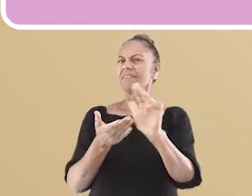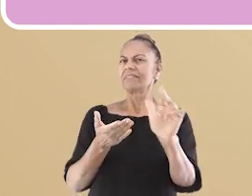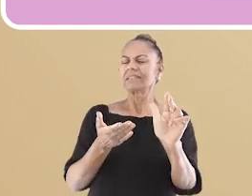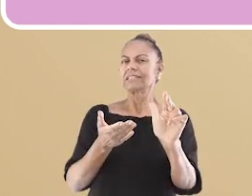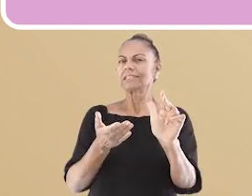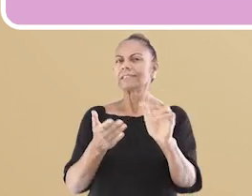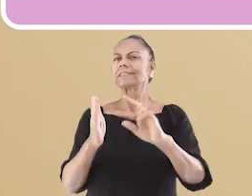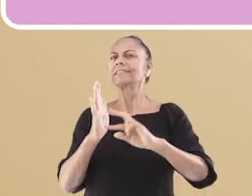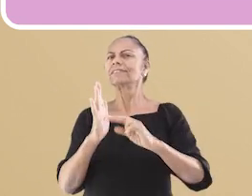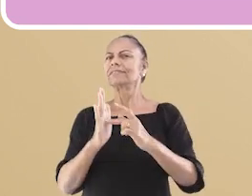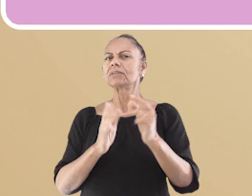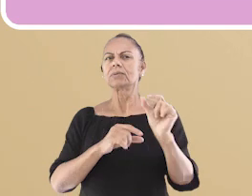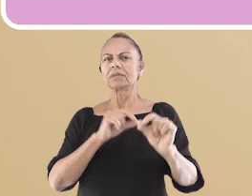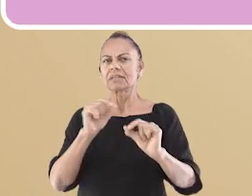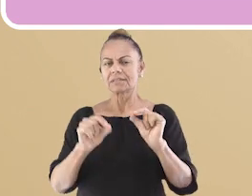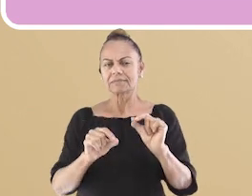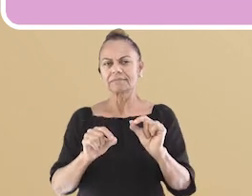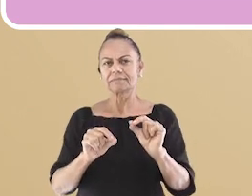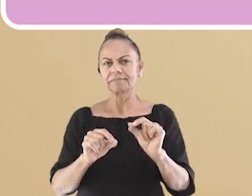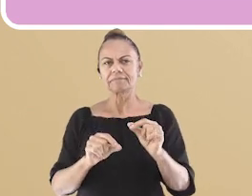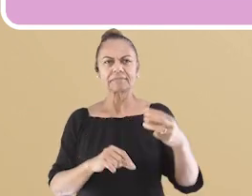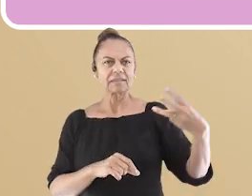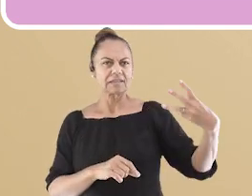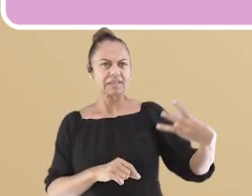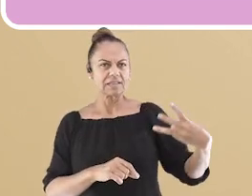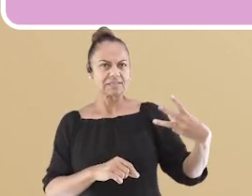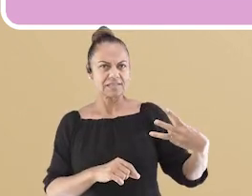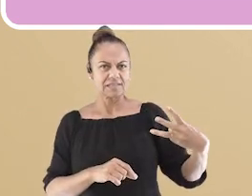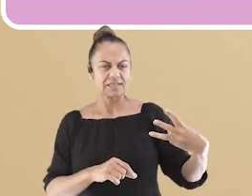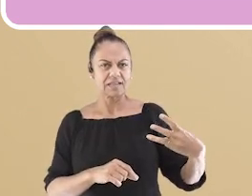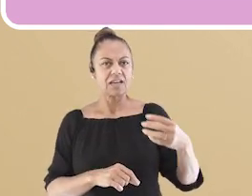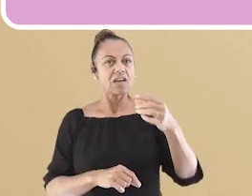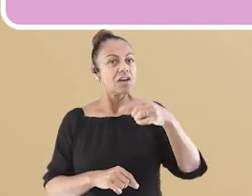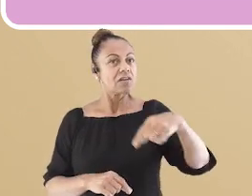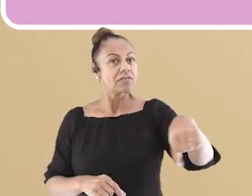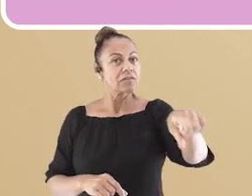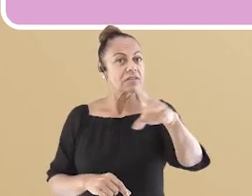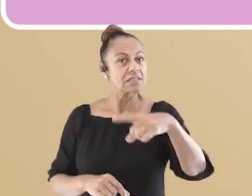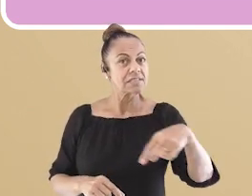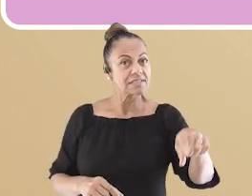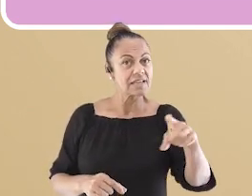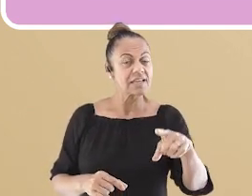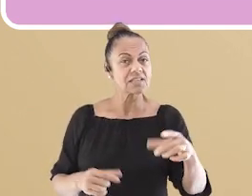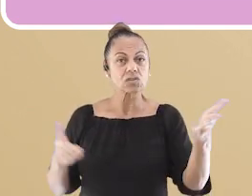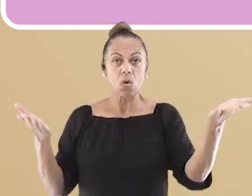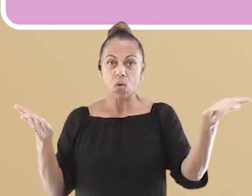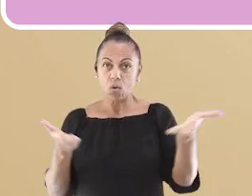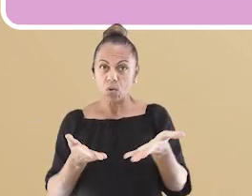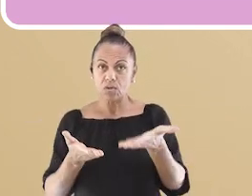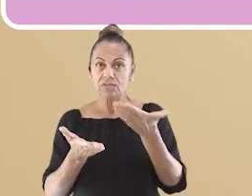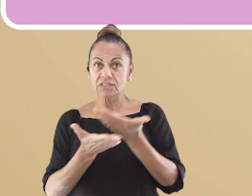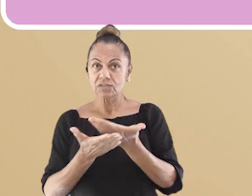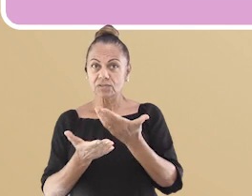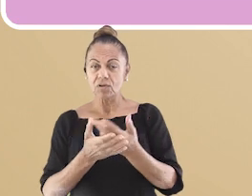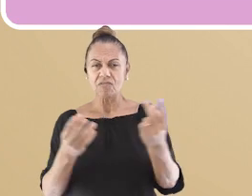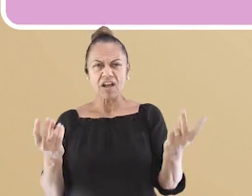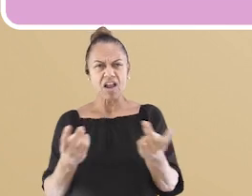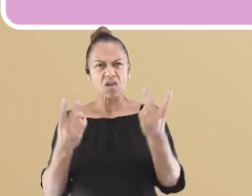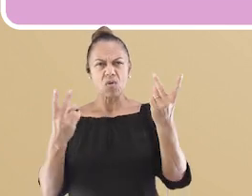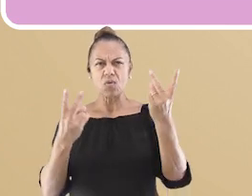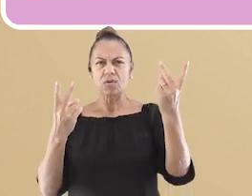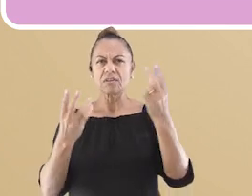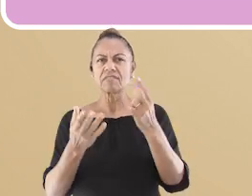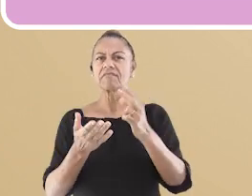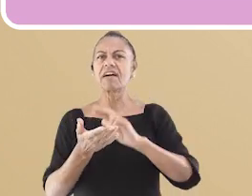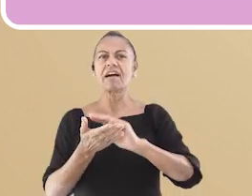significa enxergar o outro como um ser diferente? Terceiro, qual decisão